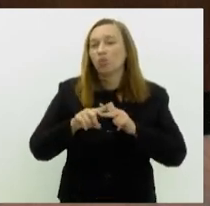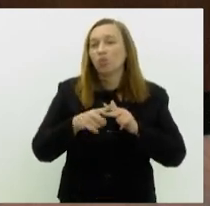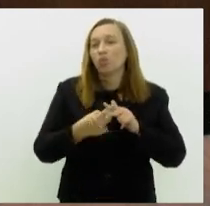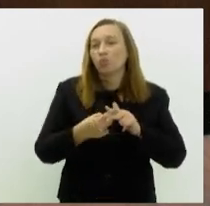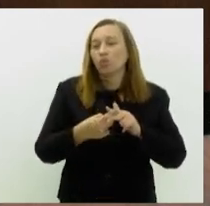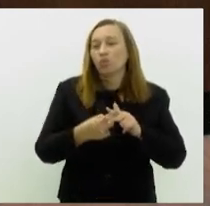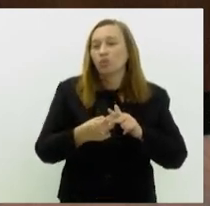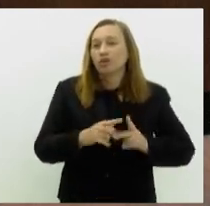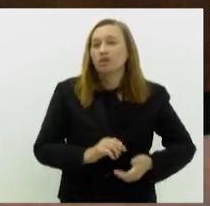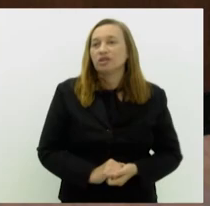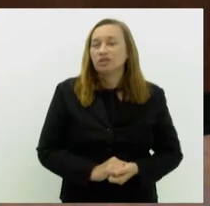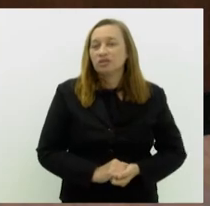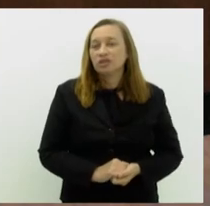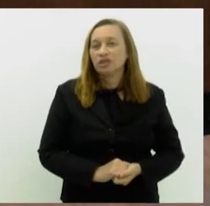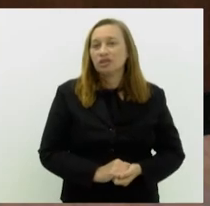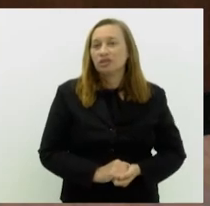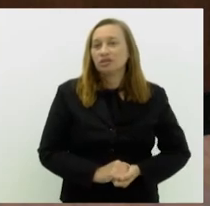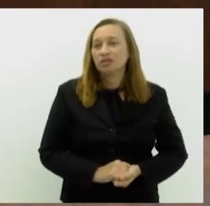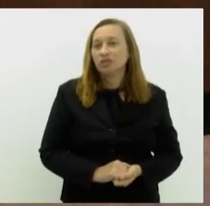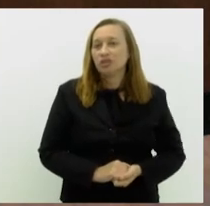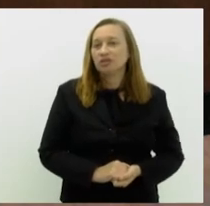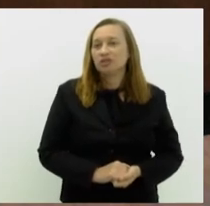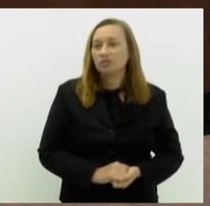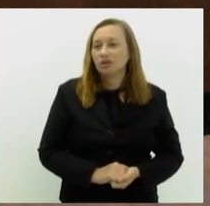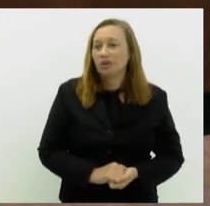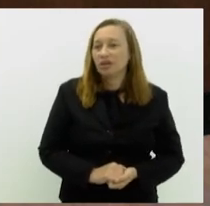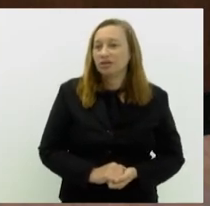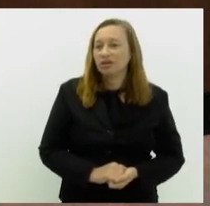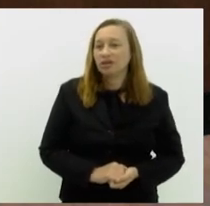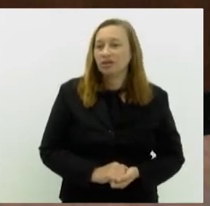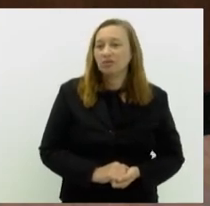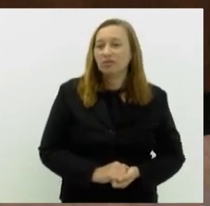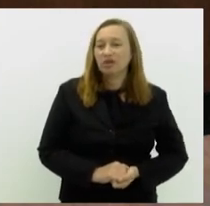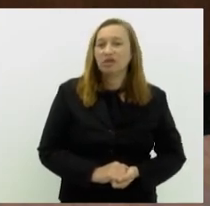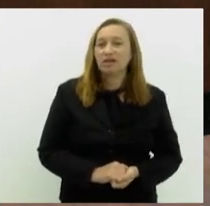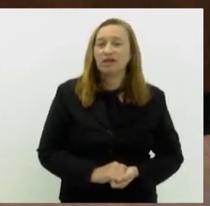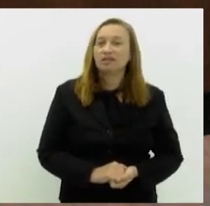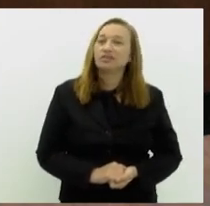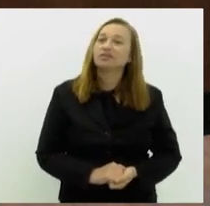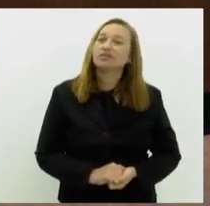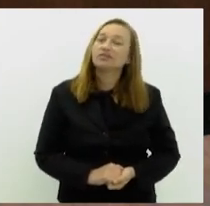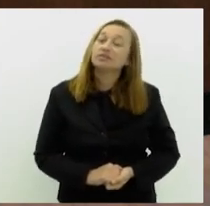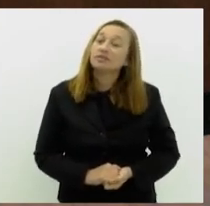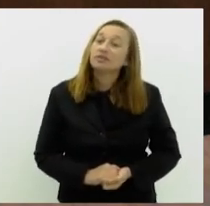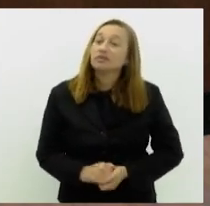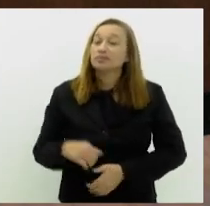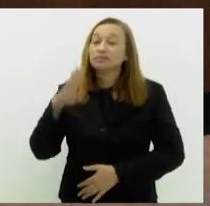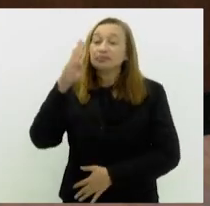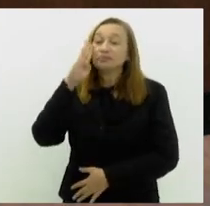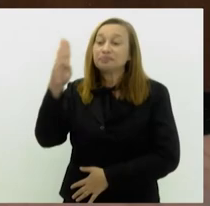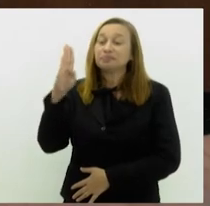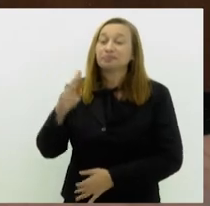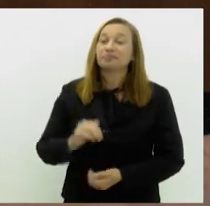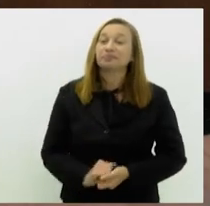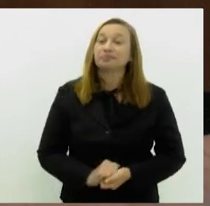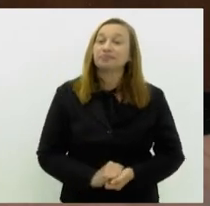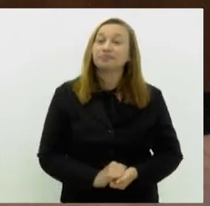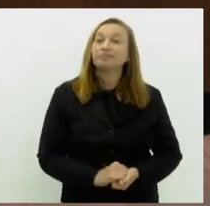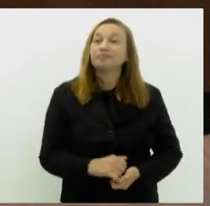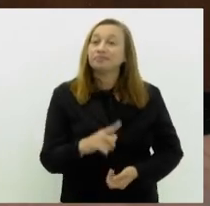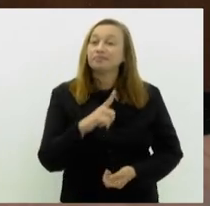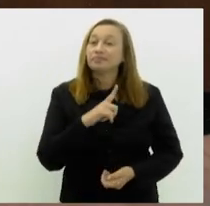essa distorção que deveria ter sido corrigida. Né? Então, é fundamental que a gente